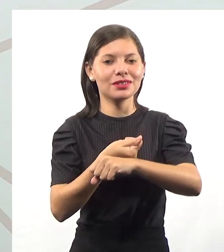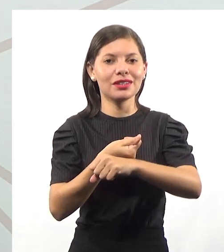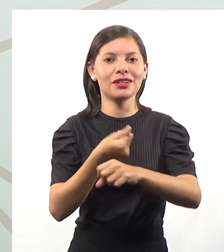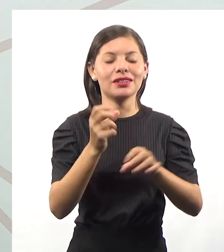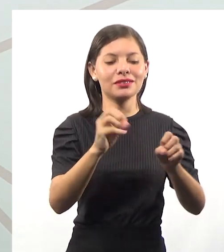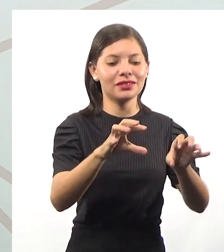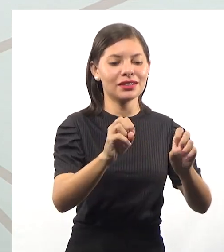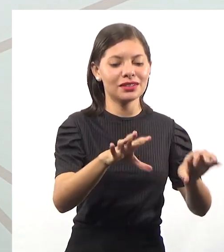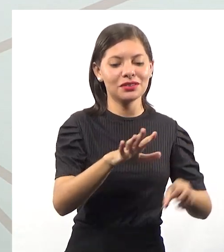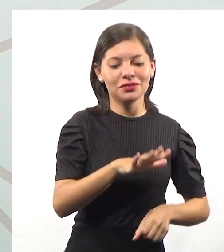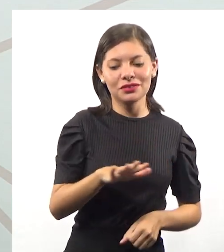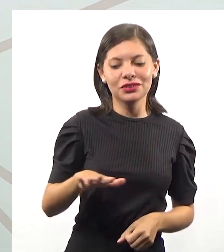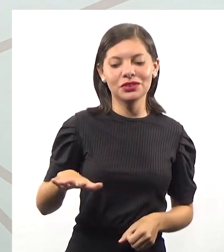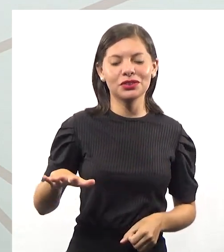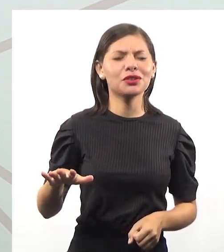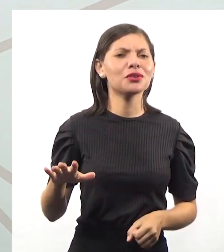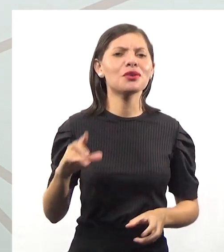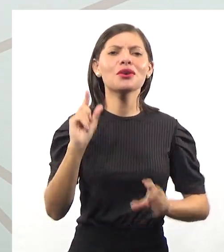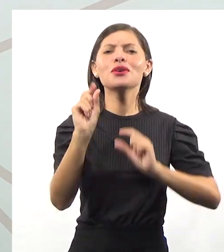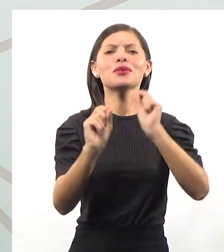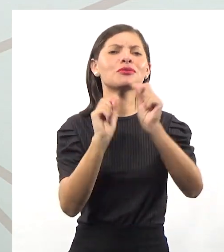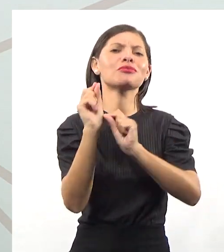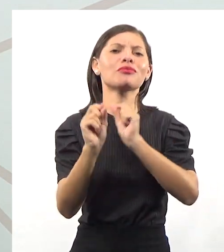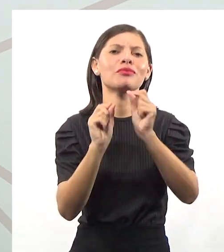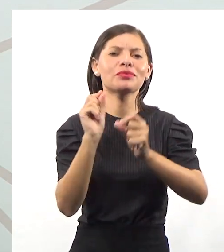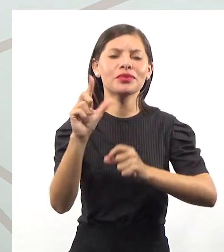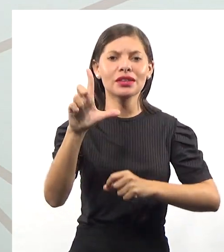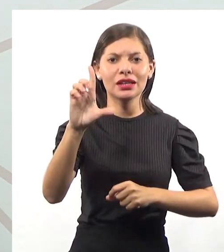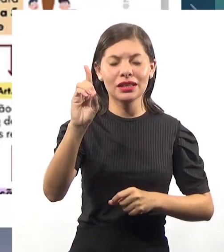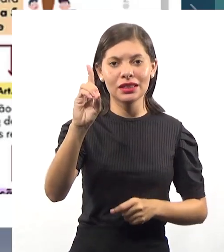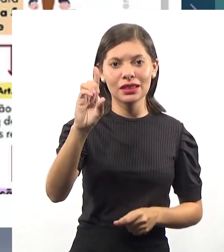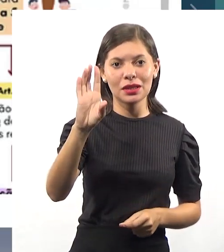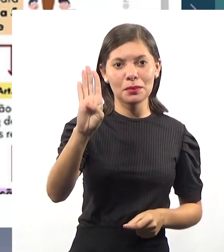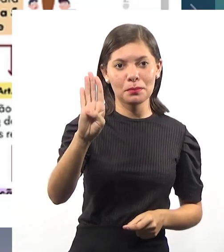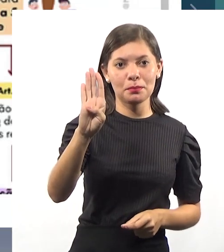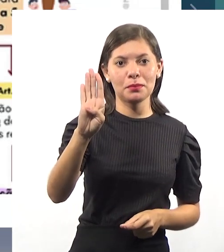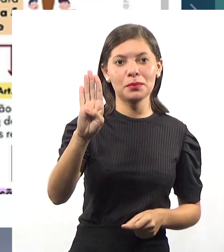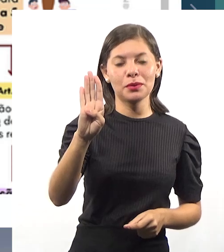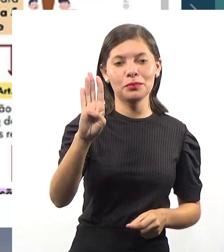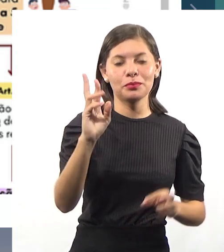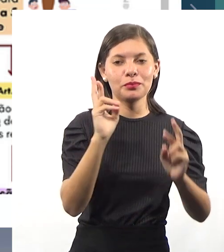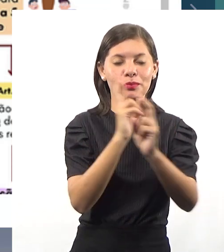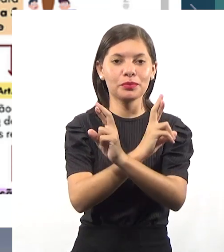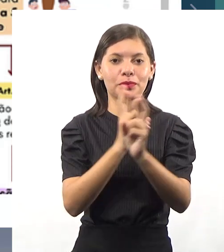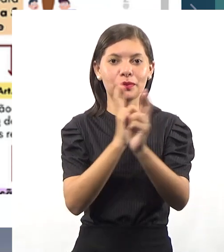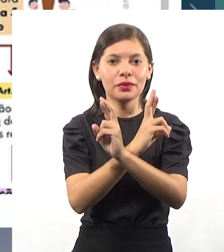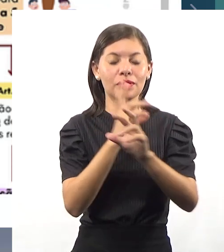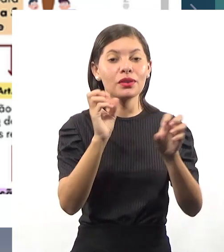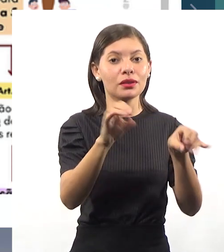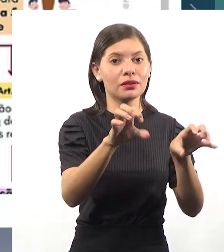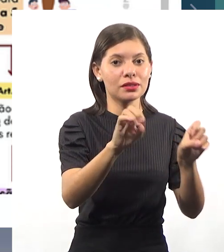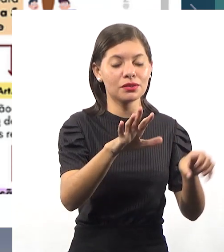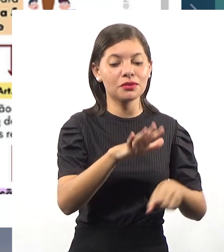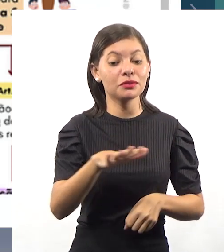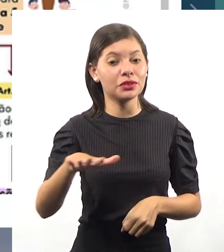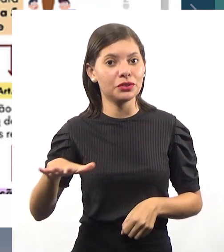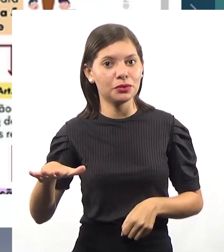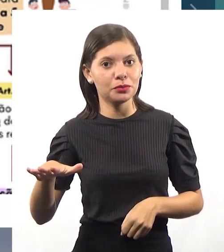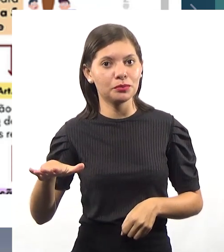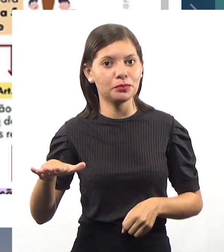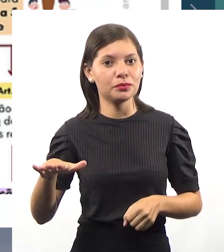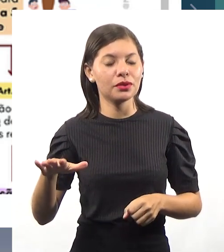infantil. E o que mais prevê aí a LDB com relação à educação infantil? Então, além de prever, que é